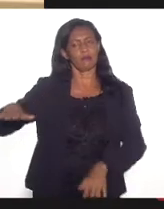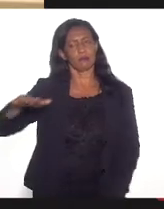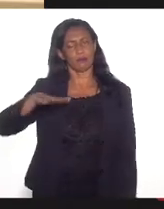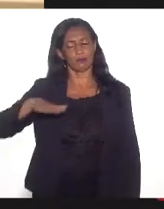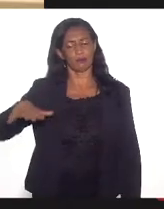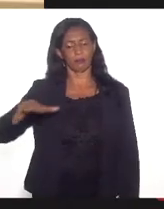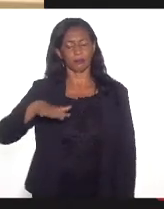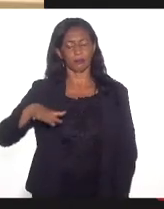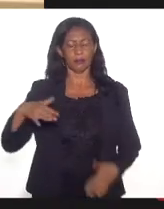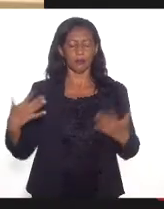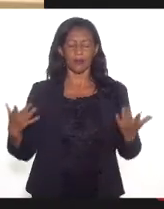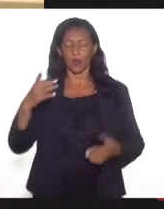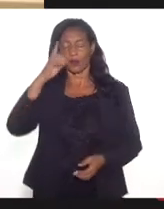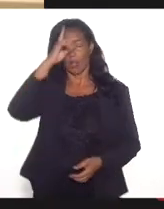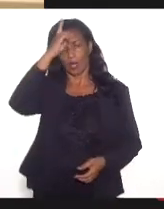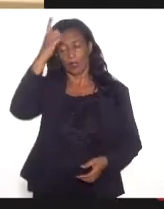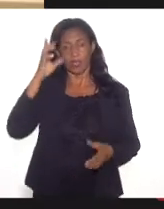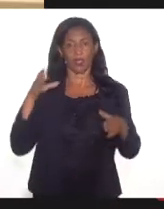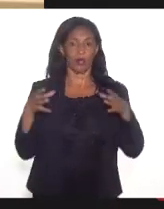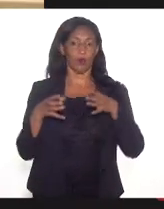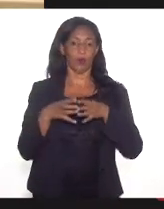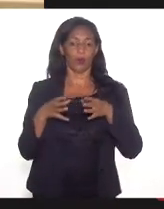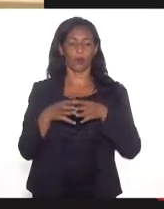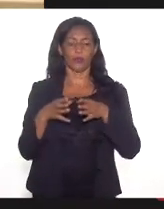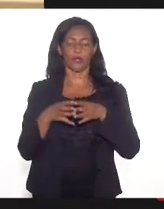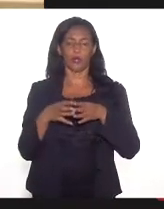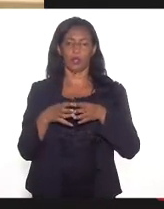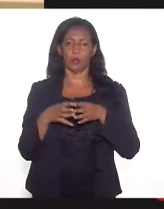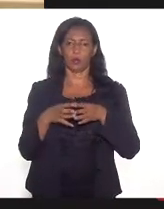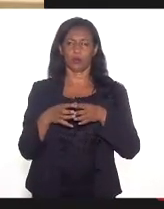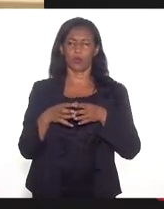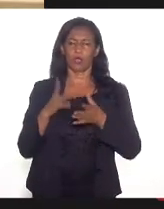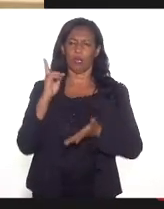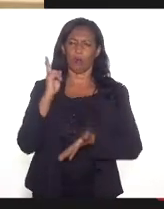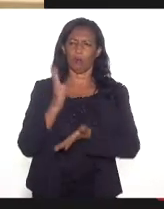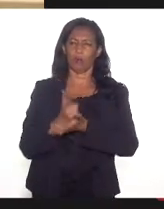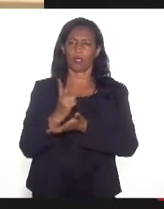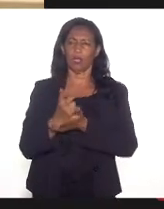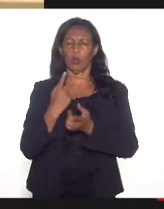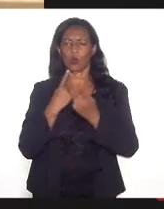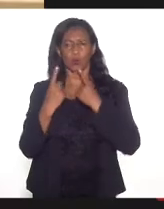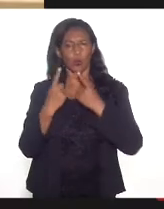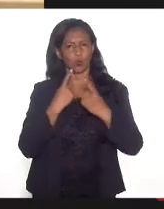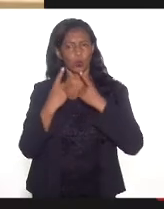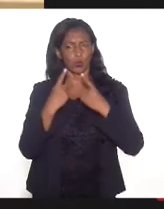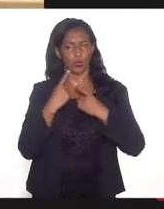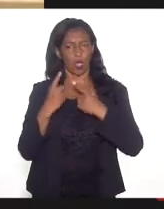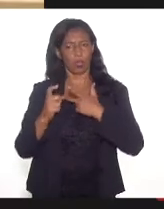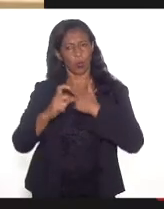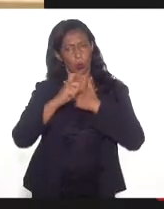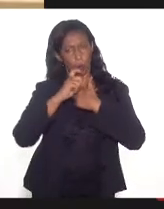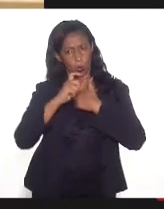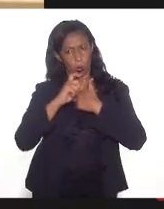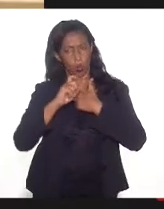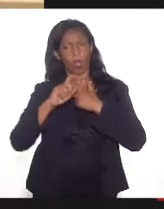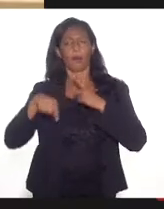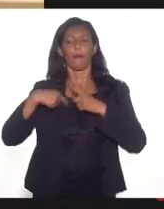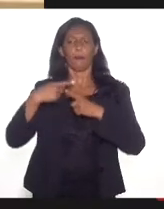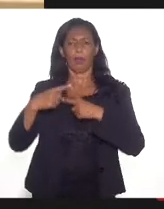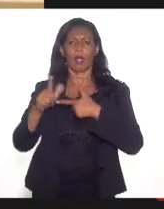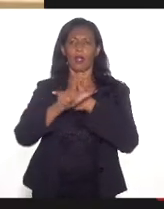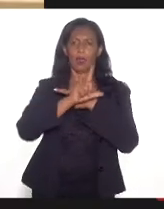a ideia desta comissão é manter um diálogo com o poder executivo e legislativo,